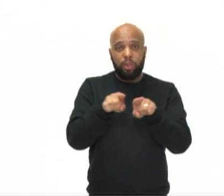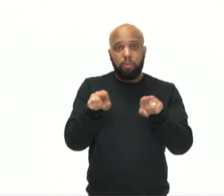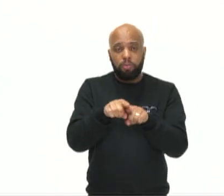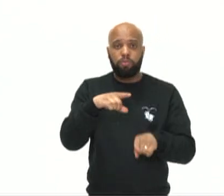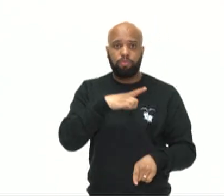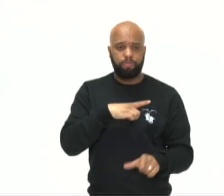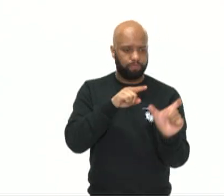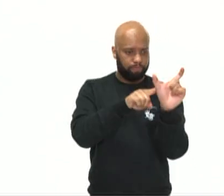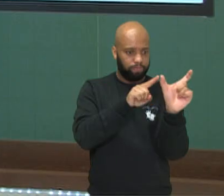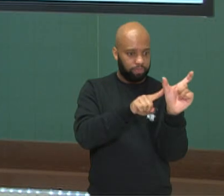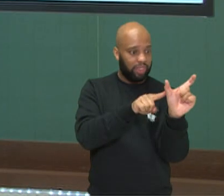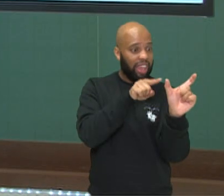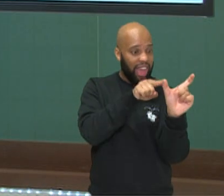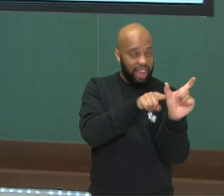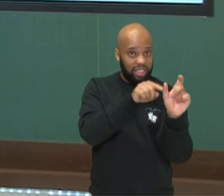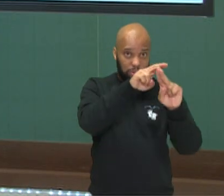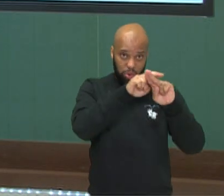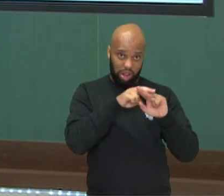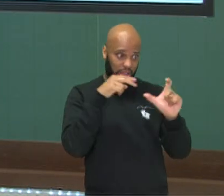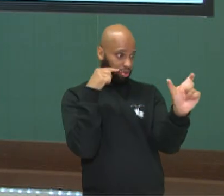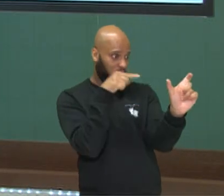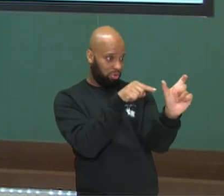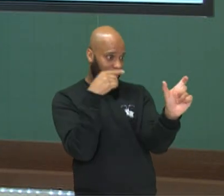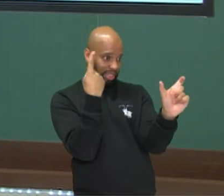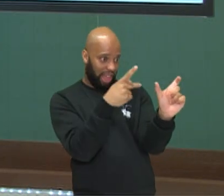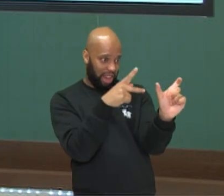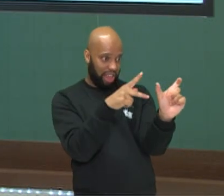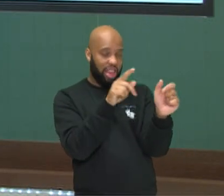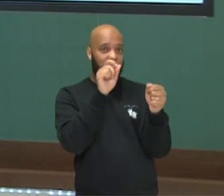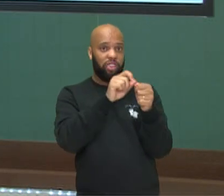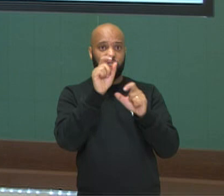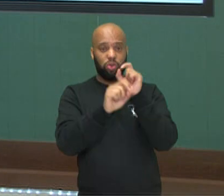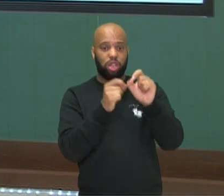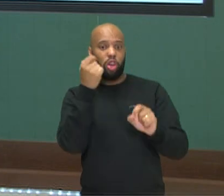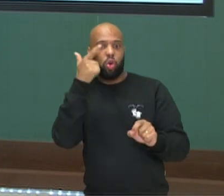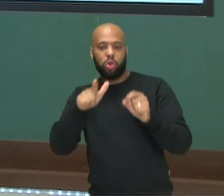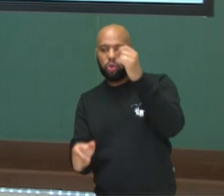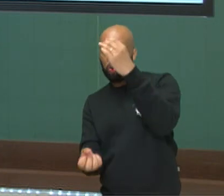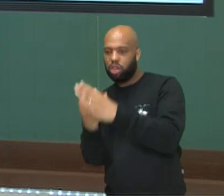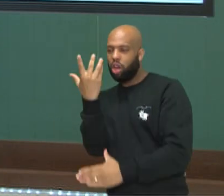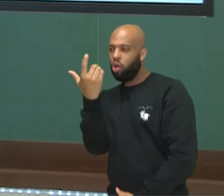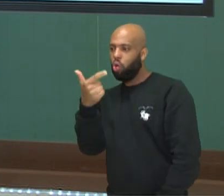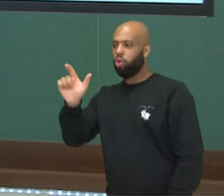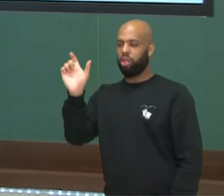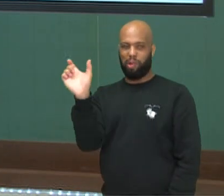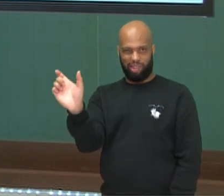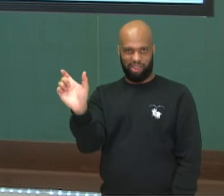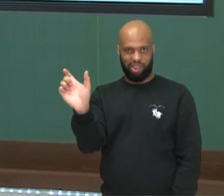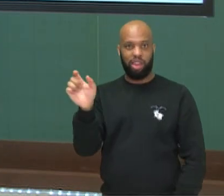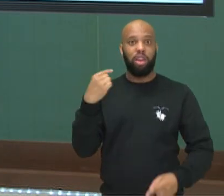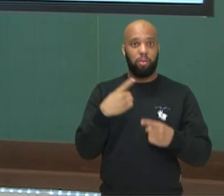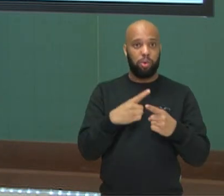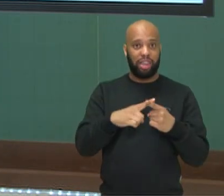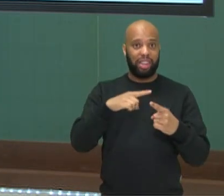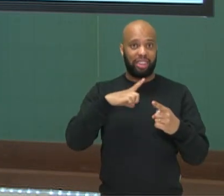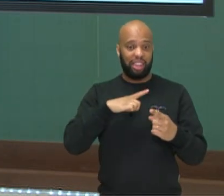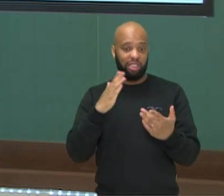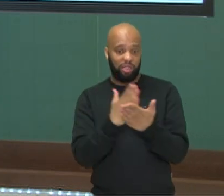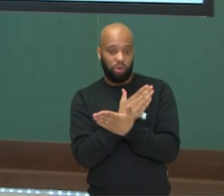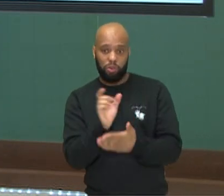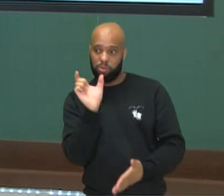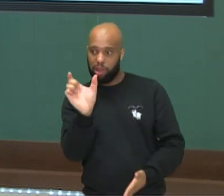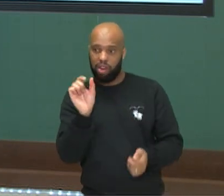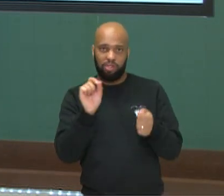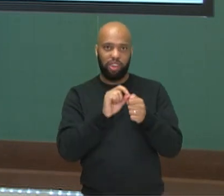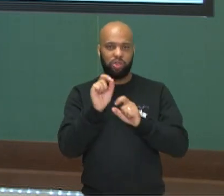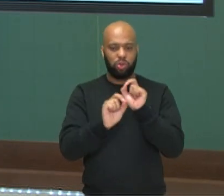derivação de palavras. Nós percebemos também que algumas palavras são derivadas, elas também podem dar o sentido oposto